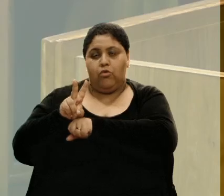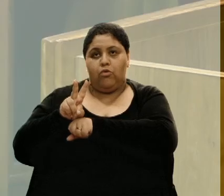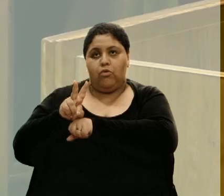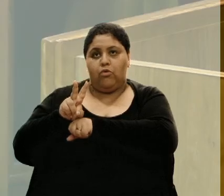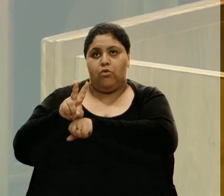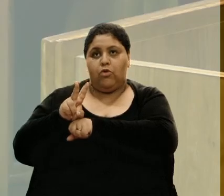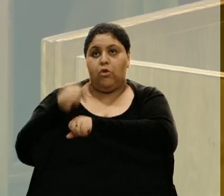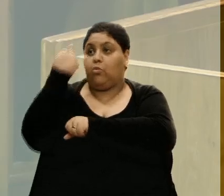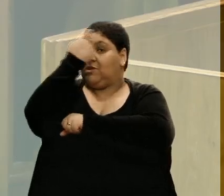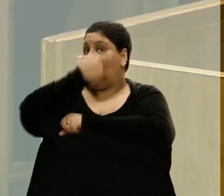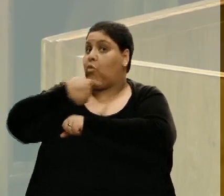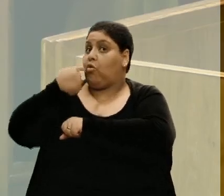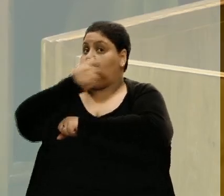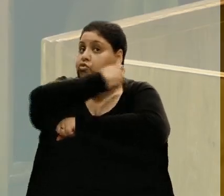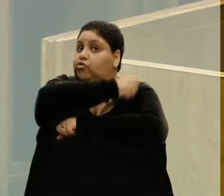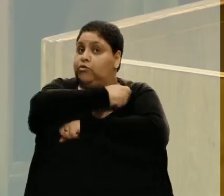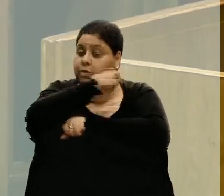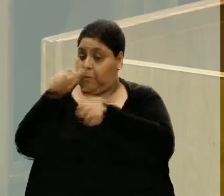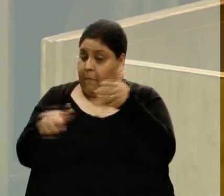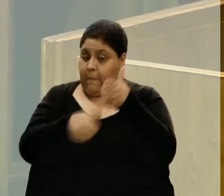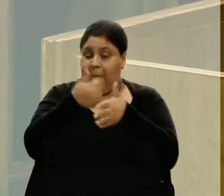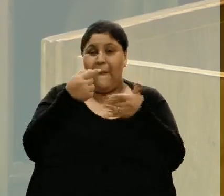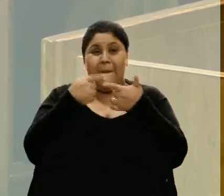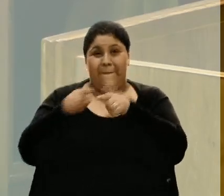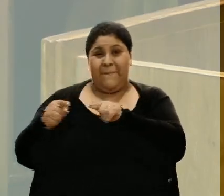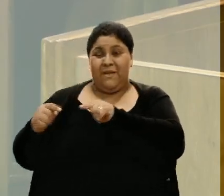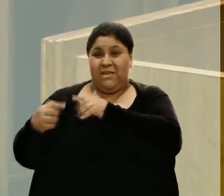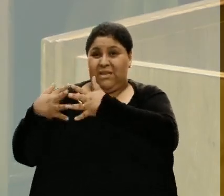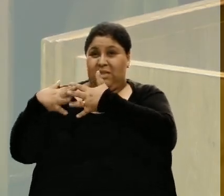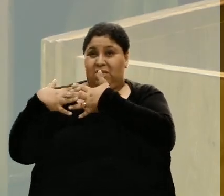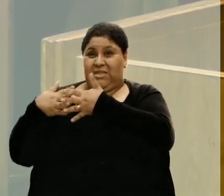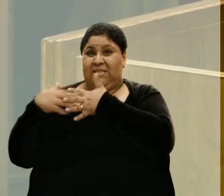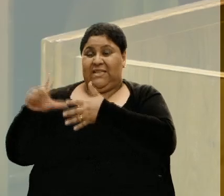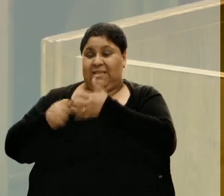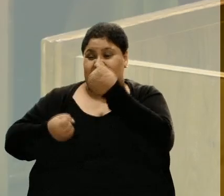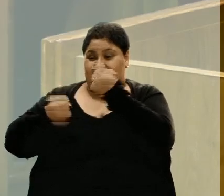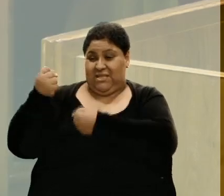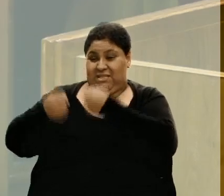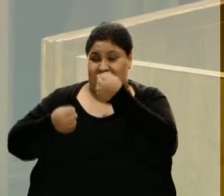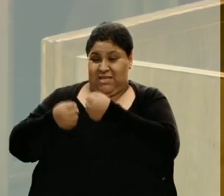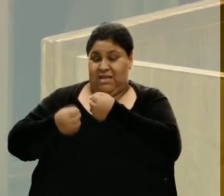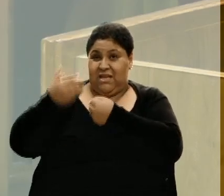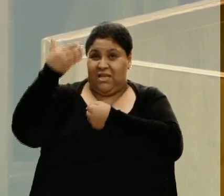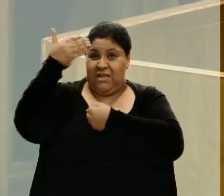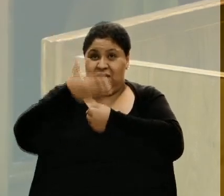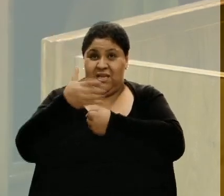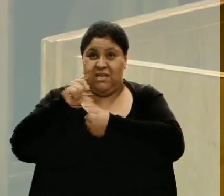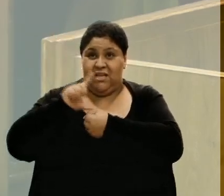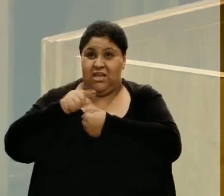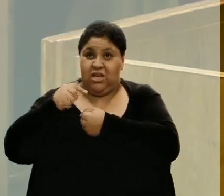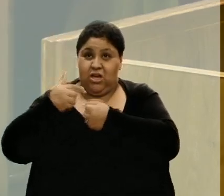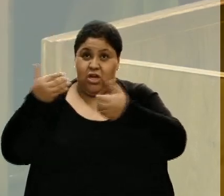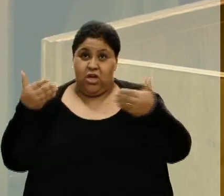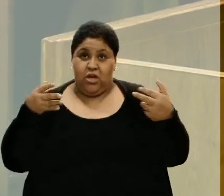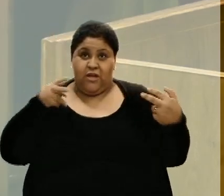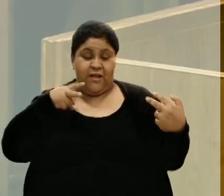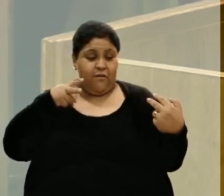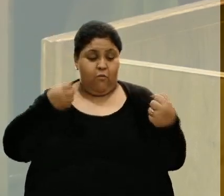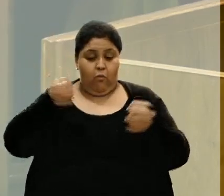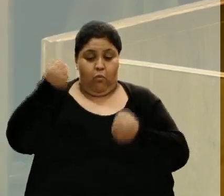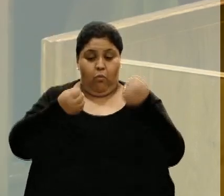os estudantes aqui. Mas é um tumulto, tem carro que estaciona na foto, tinha um de frente para o outro,